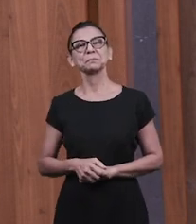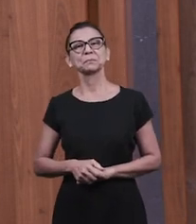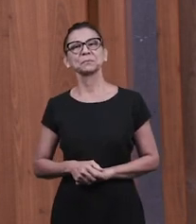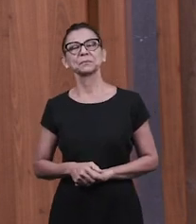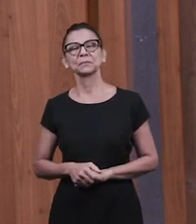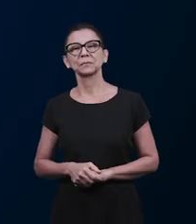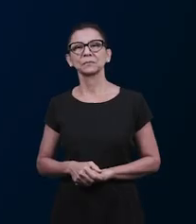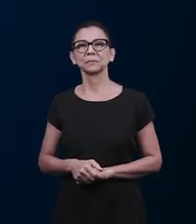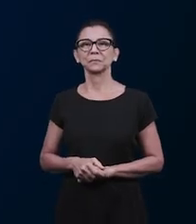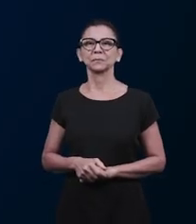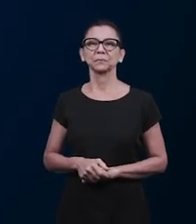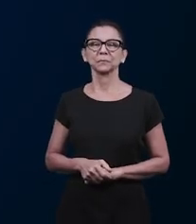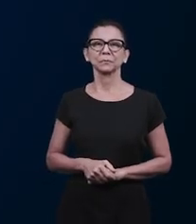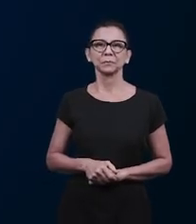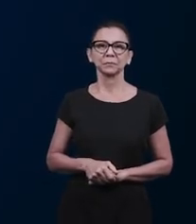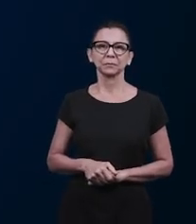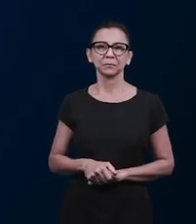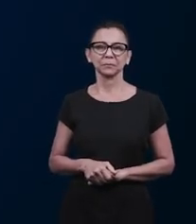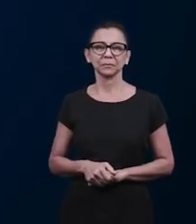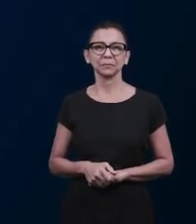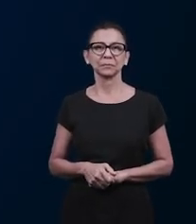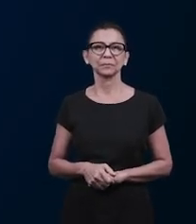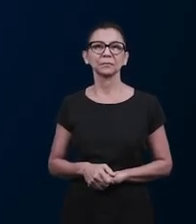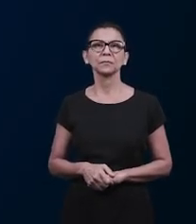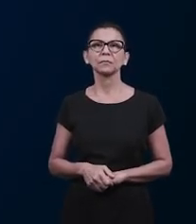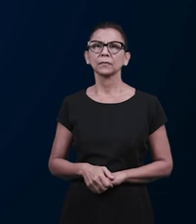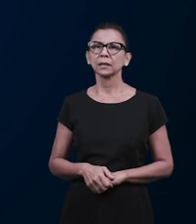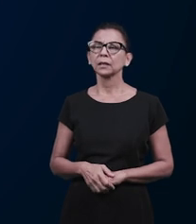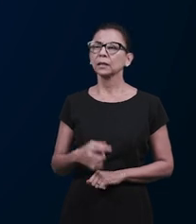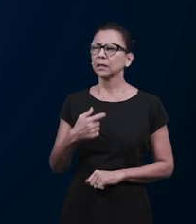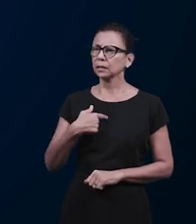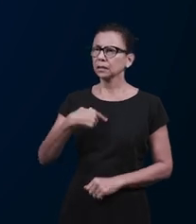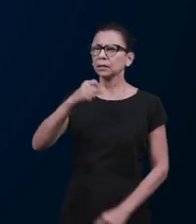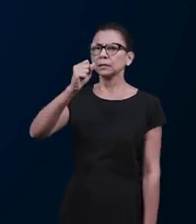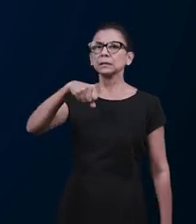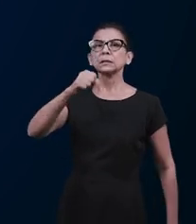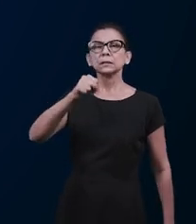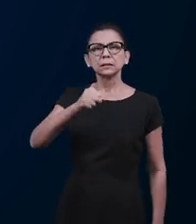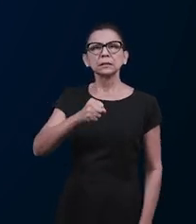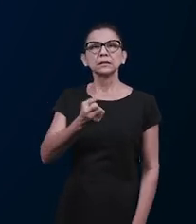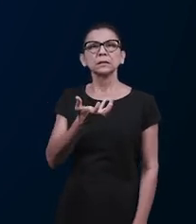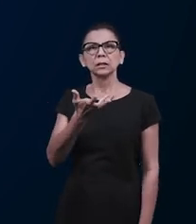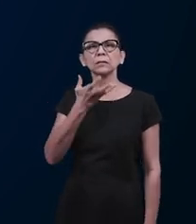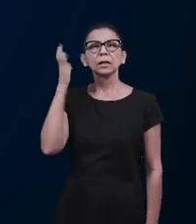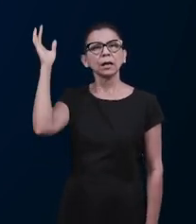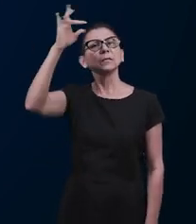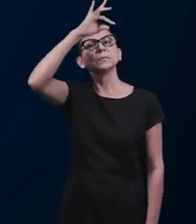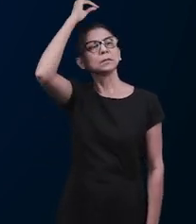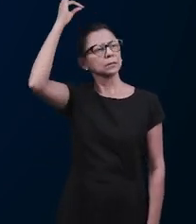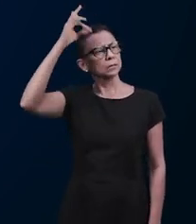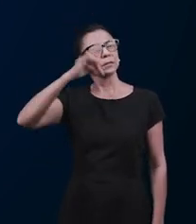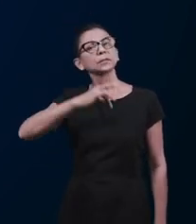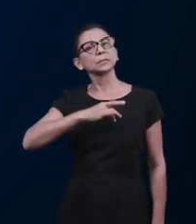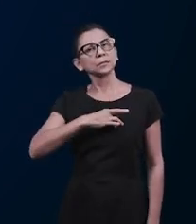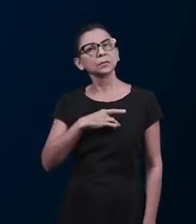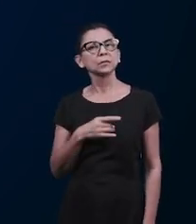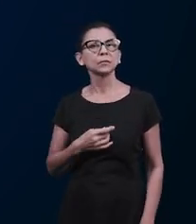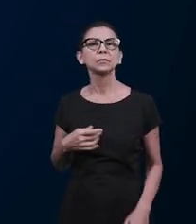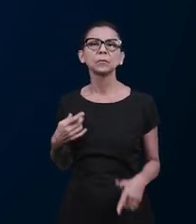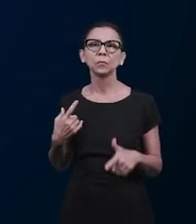respostas. Resposta à pergunta número 3. Sim, eu quero ser batizado com o Espírito